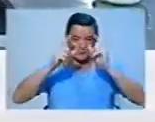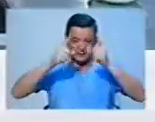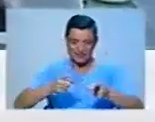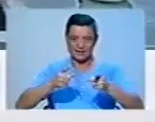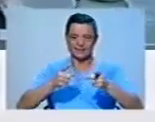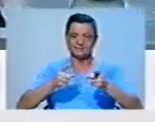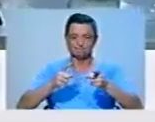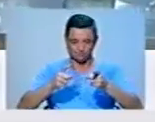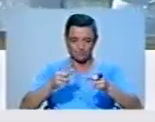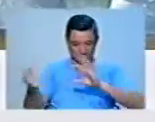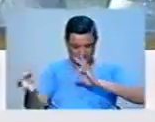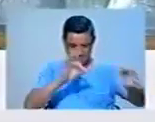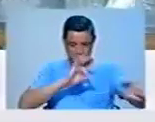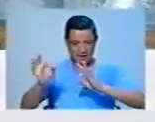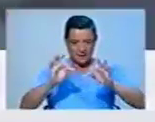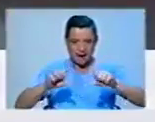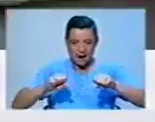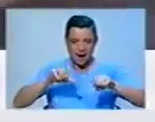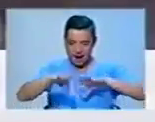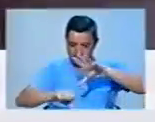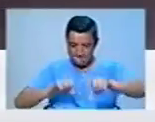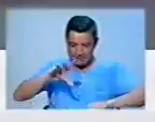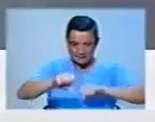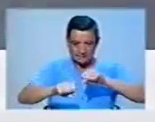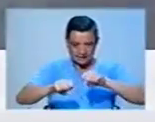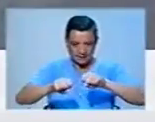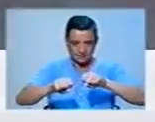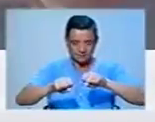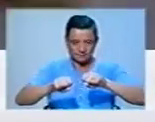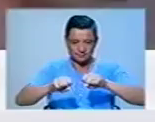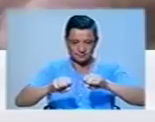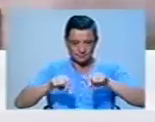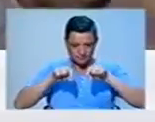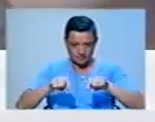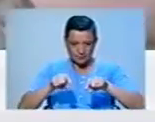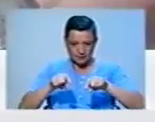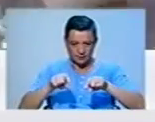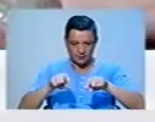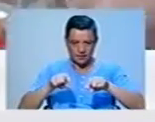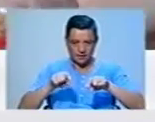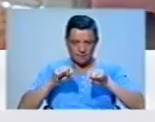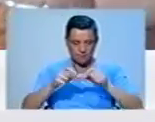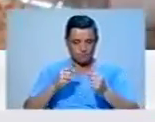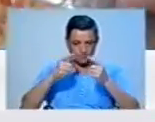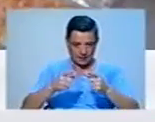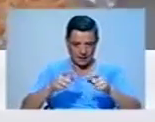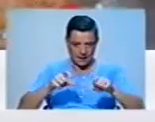então a estender a massa. Vamos utilizar aqui pedacinhos de massa.